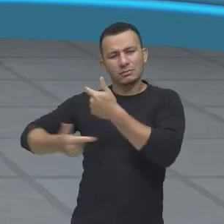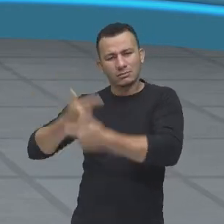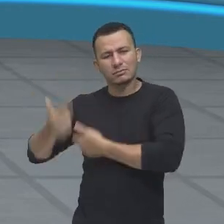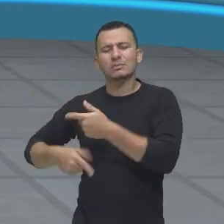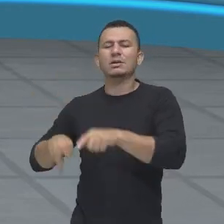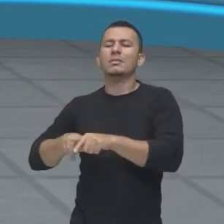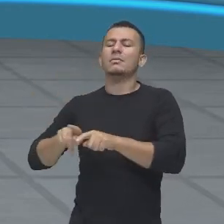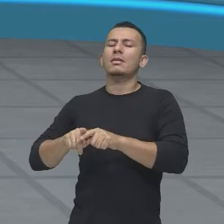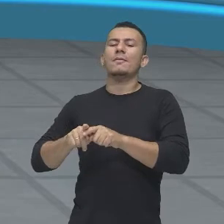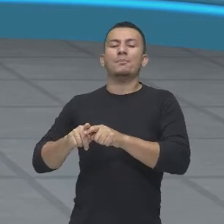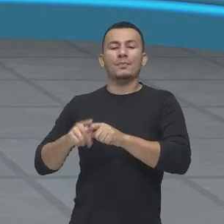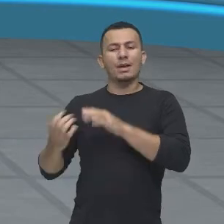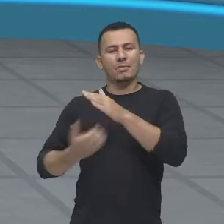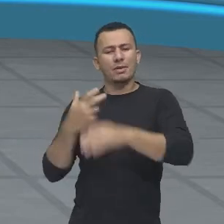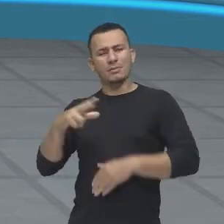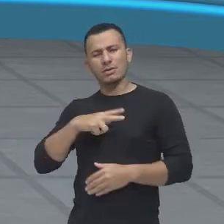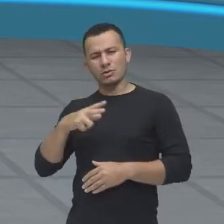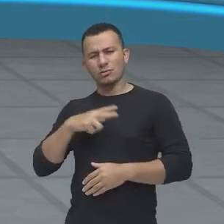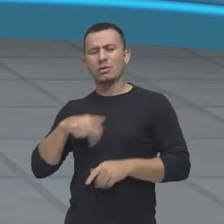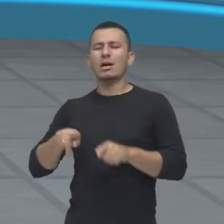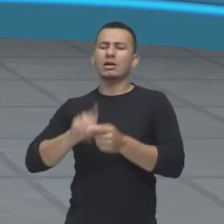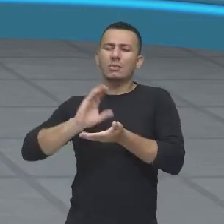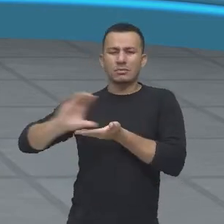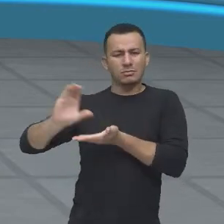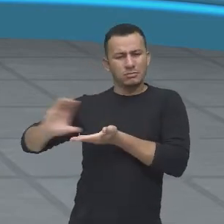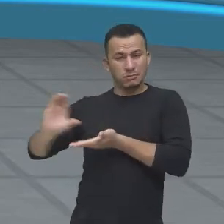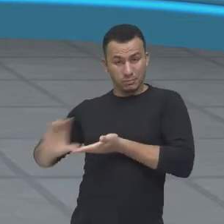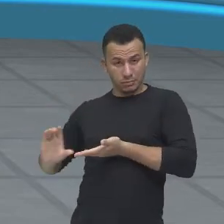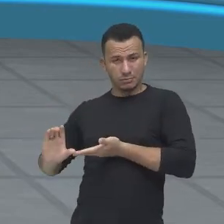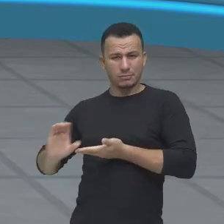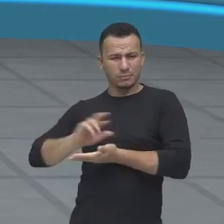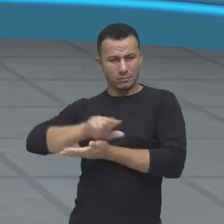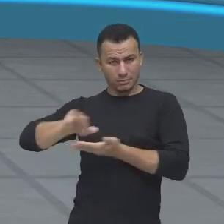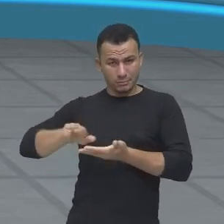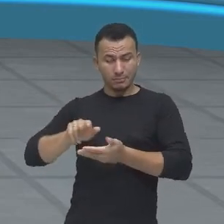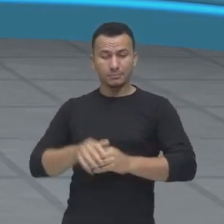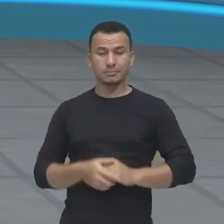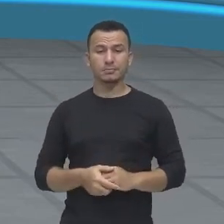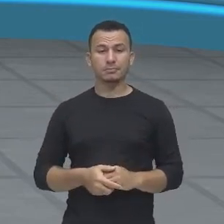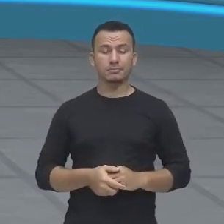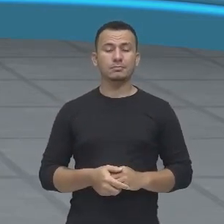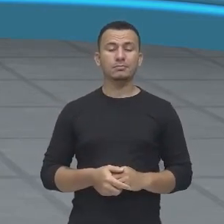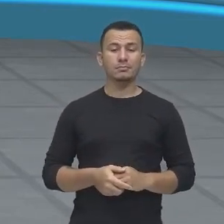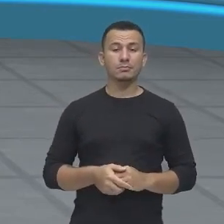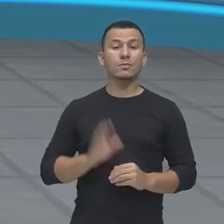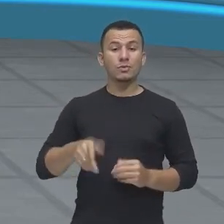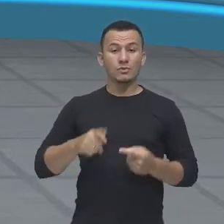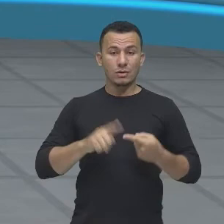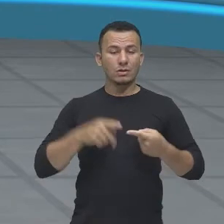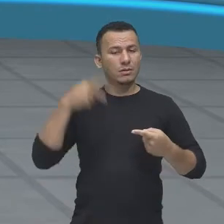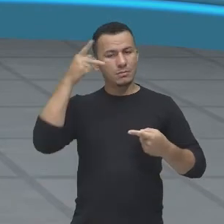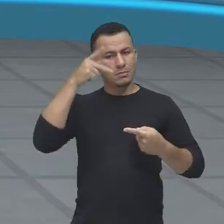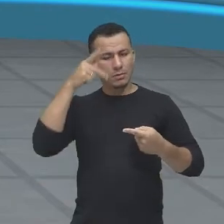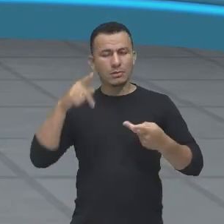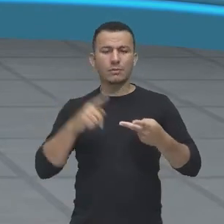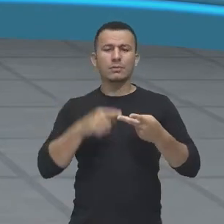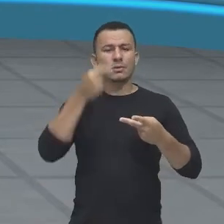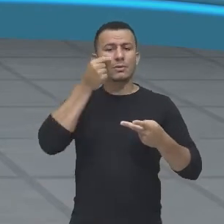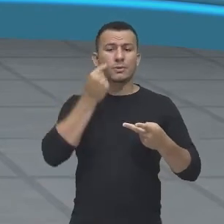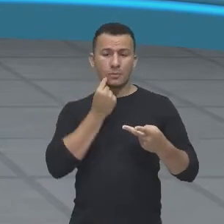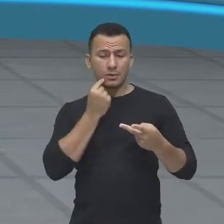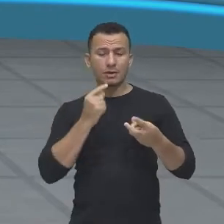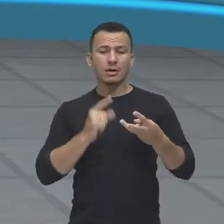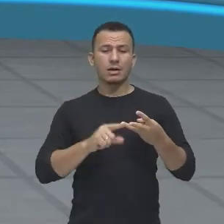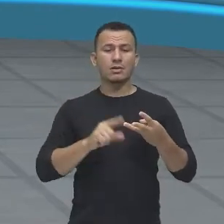privadas, investimentos estrangeiros, etc. Bom, verificamos sobre a Polônia, verificamos sobre a Hungria, vamos verificar agora sobre esses